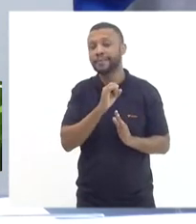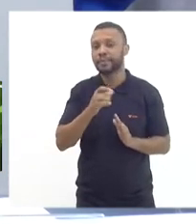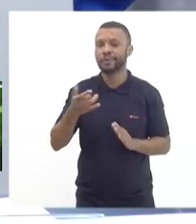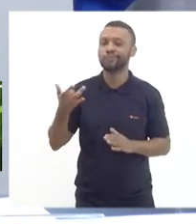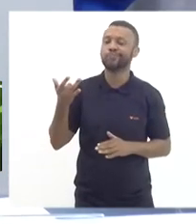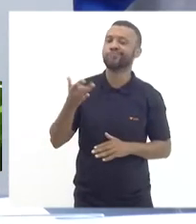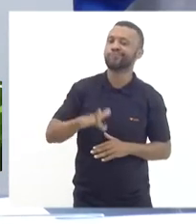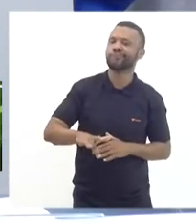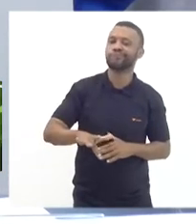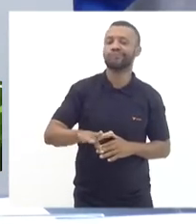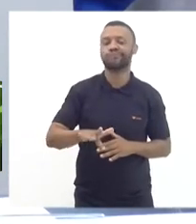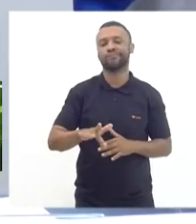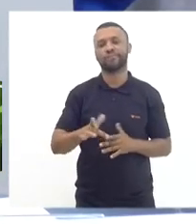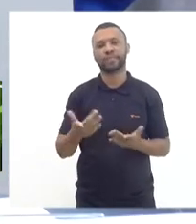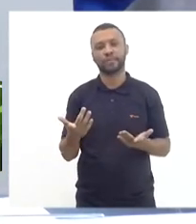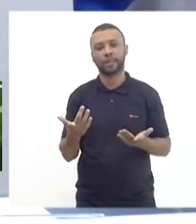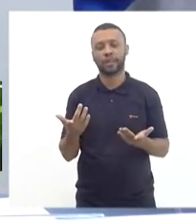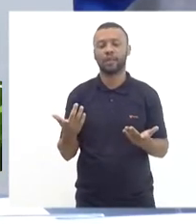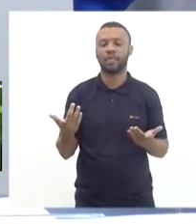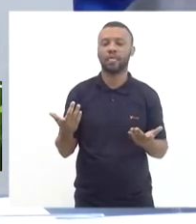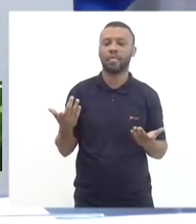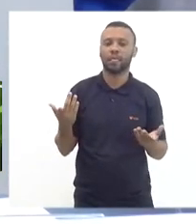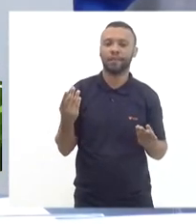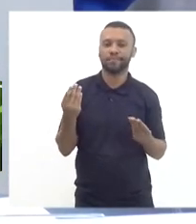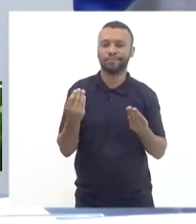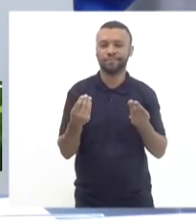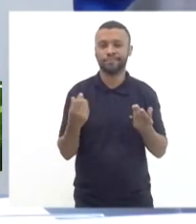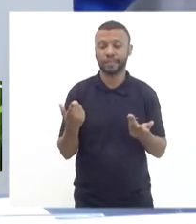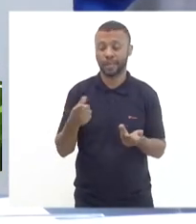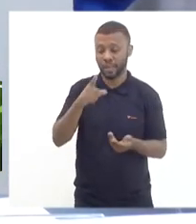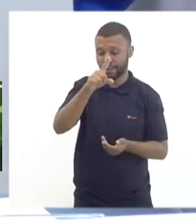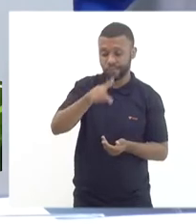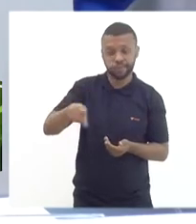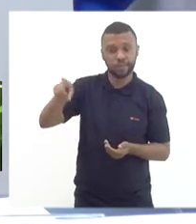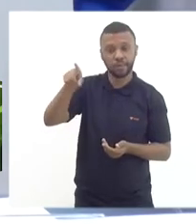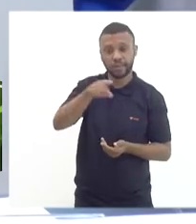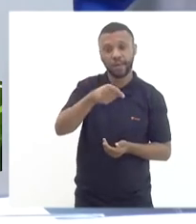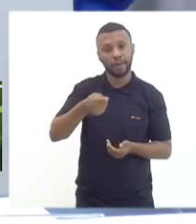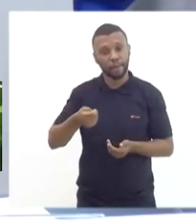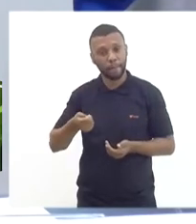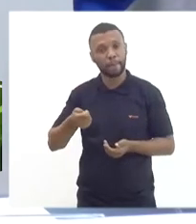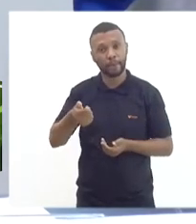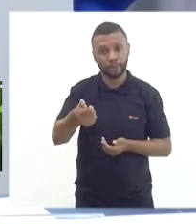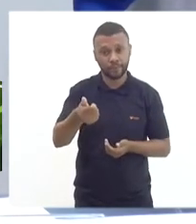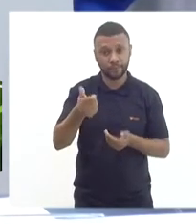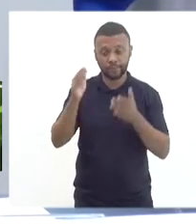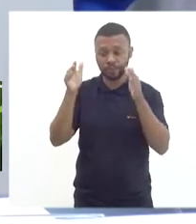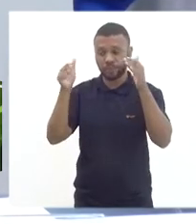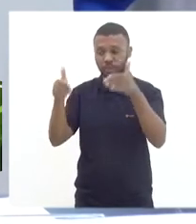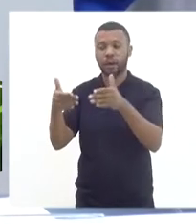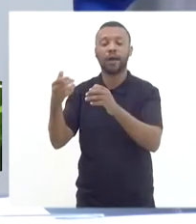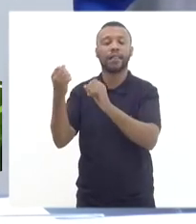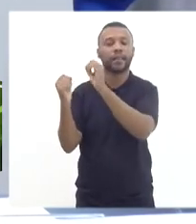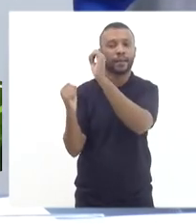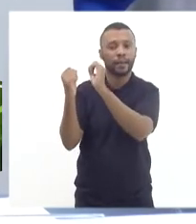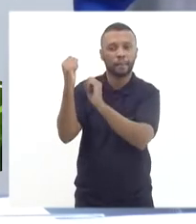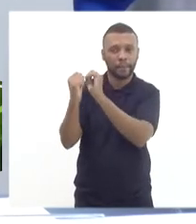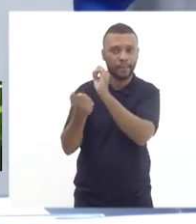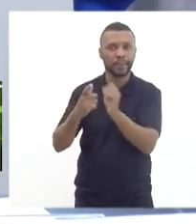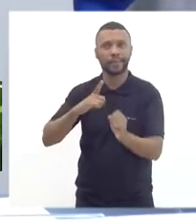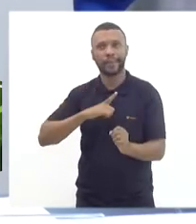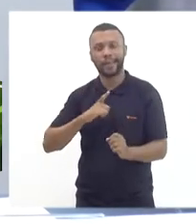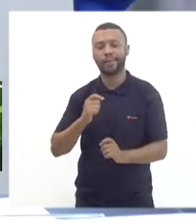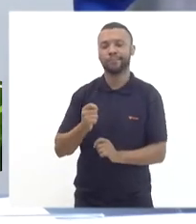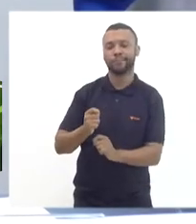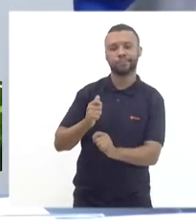desqualifica, quem faz cessar os benefícios daquela empresa que goza